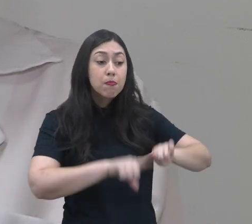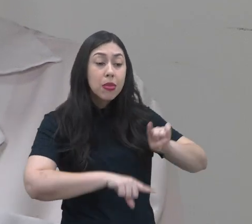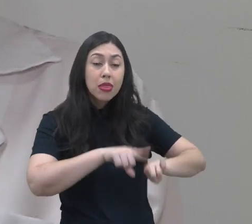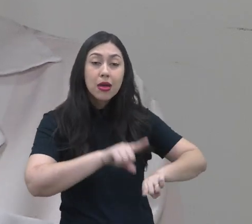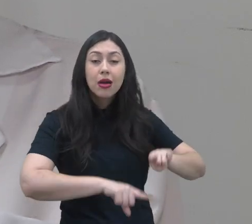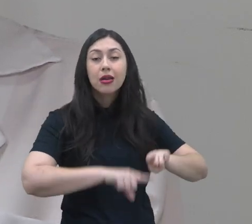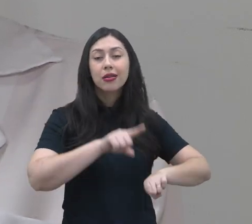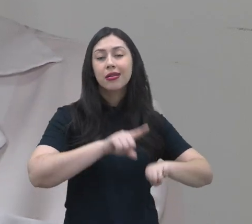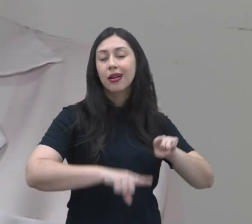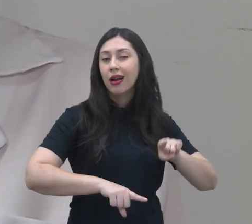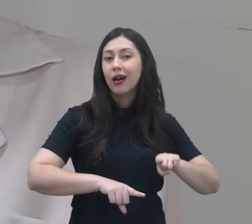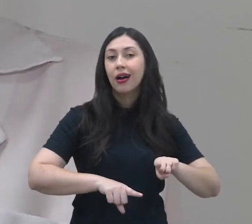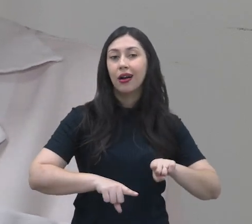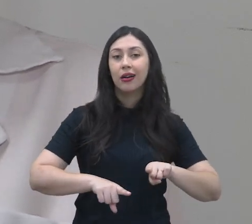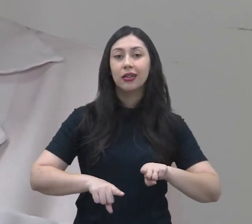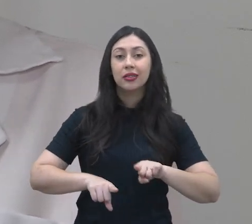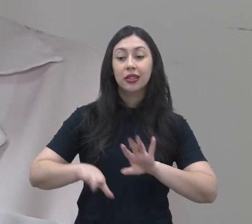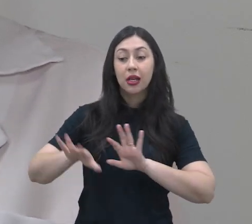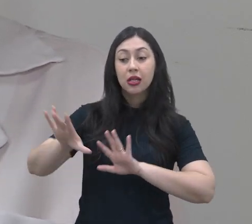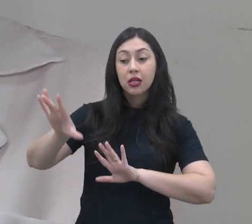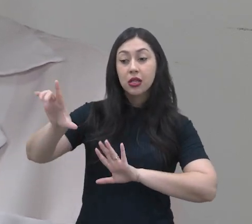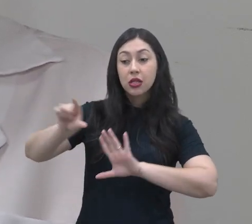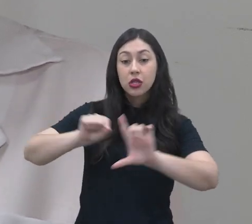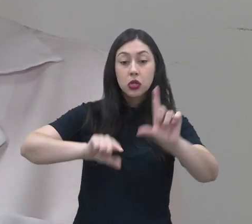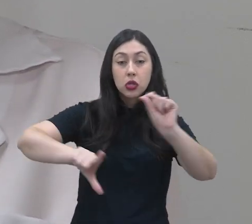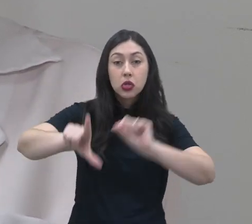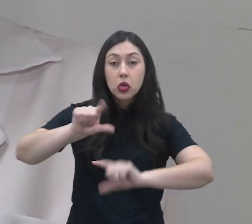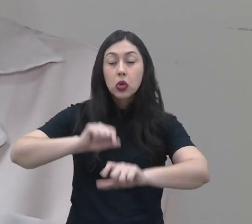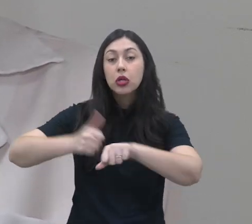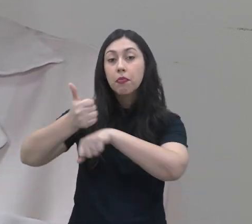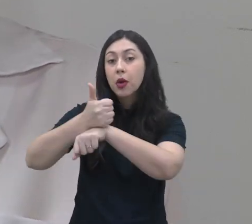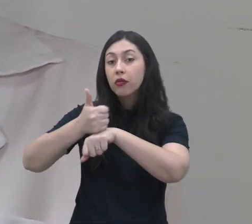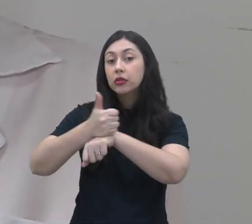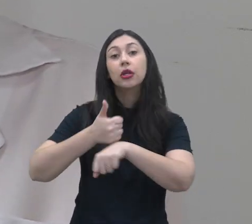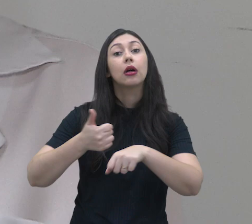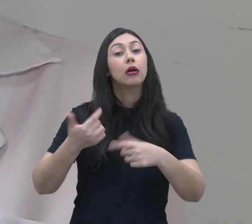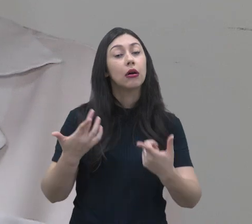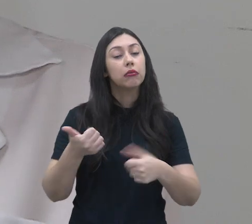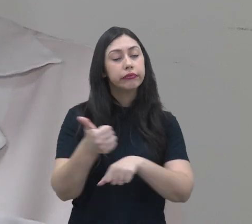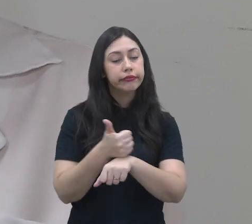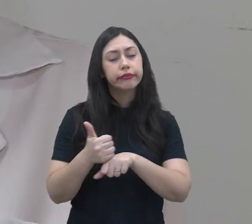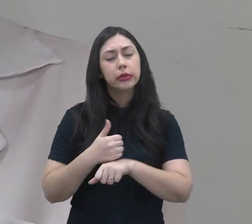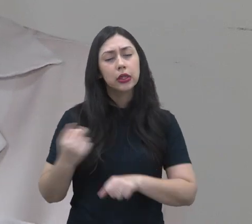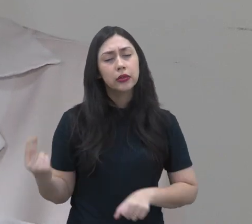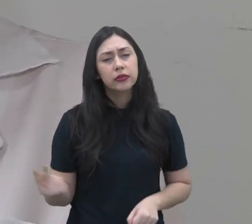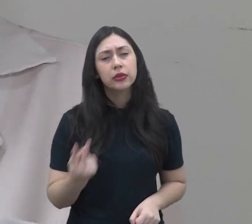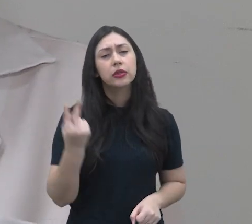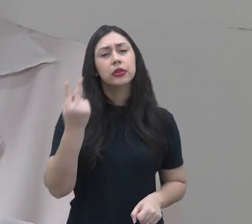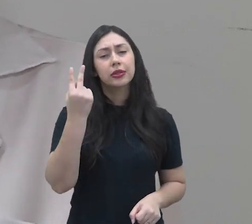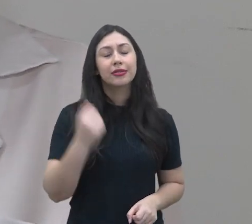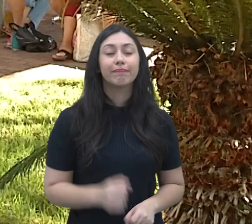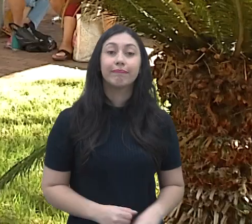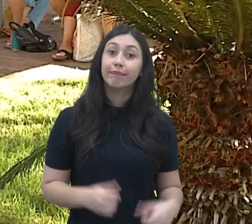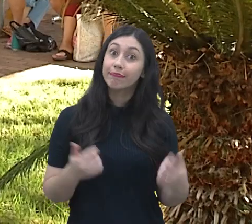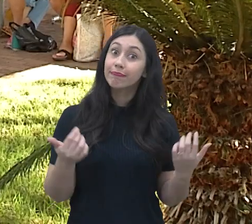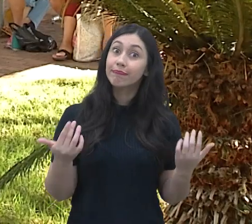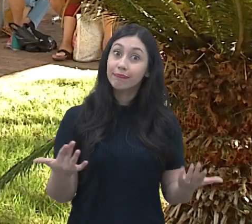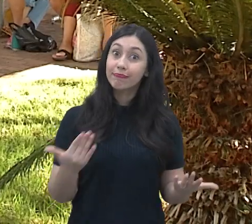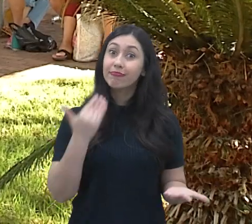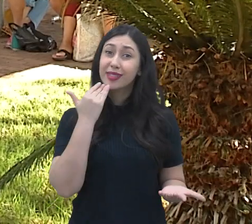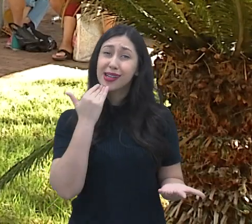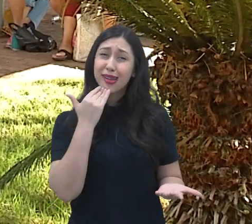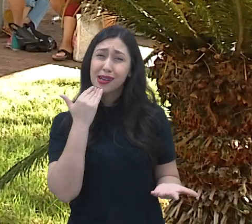humanos, recursos materiais, a fixação do profissional, a valorização dos profissionais de saúde de uma forma geral. Pois